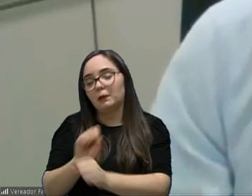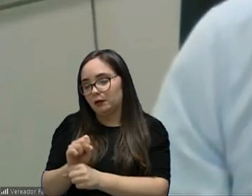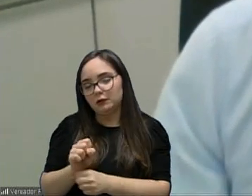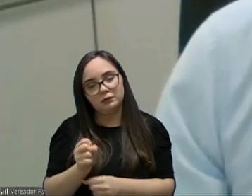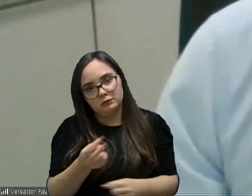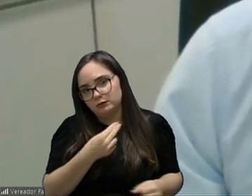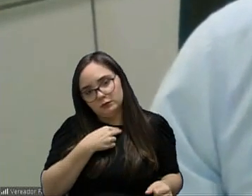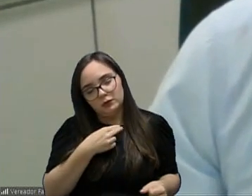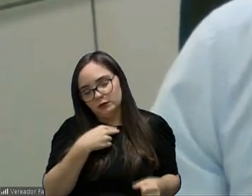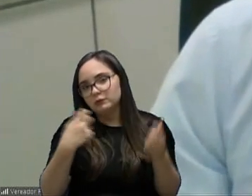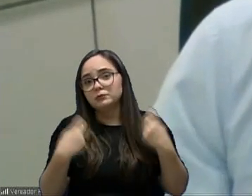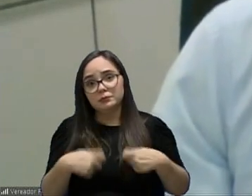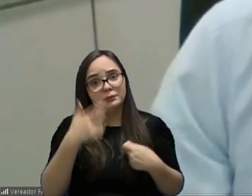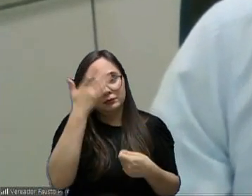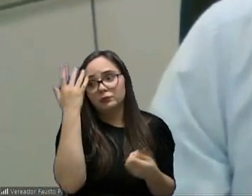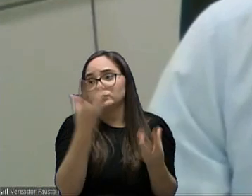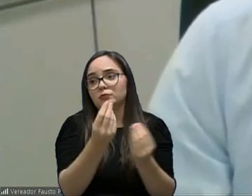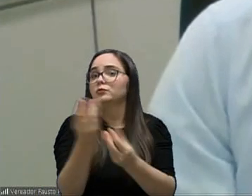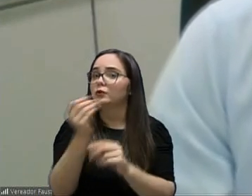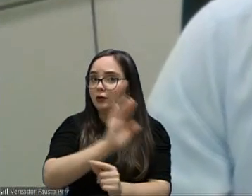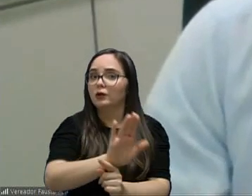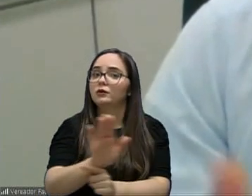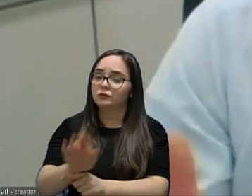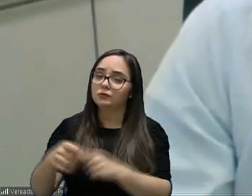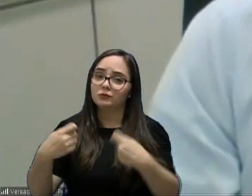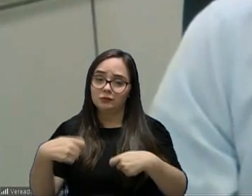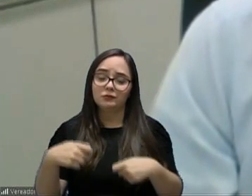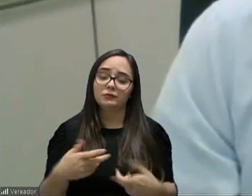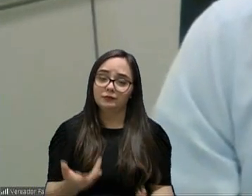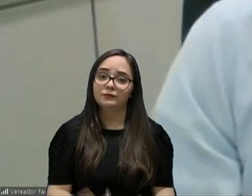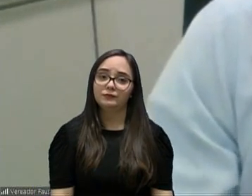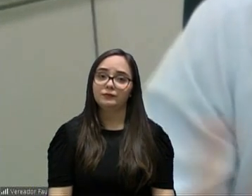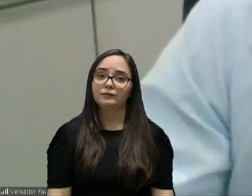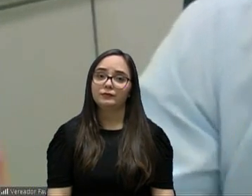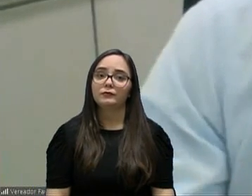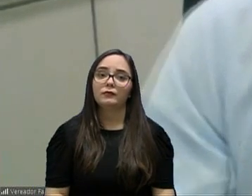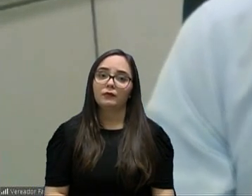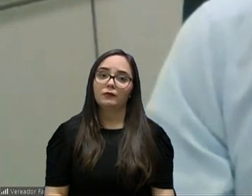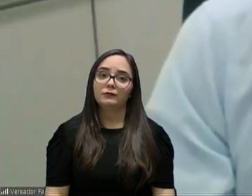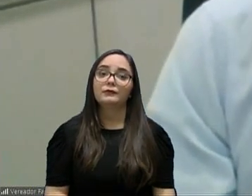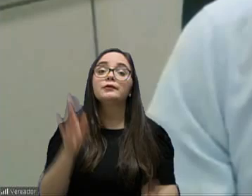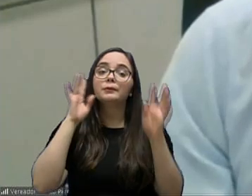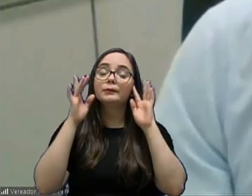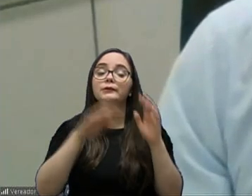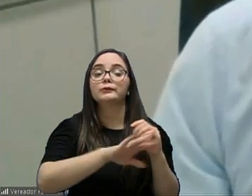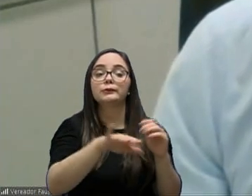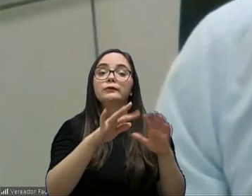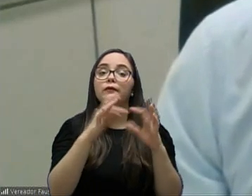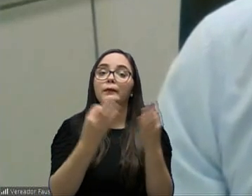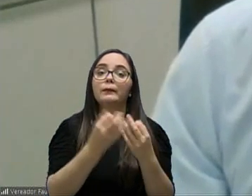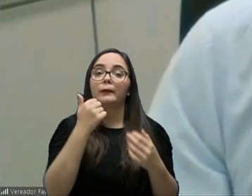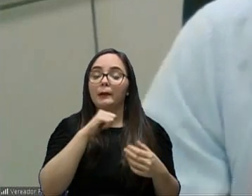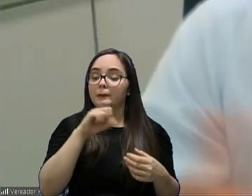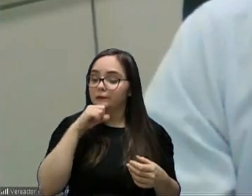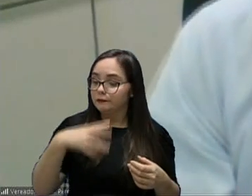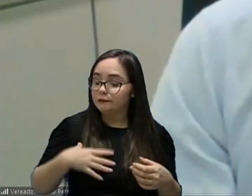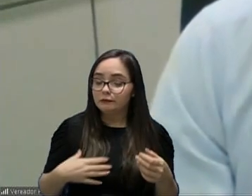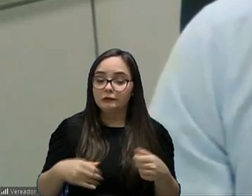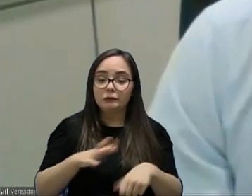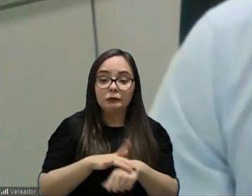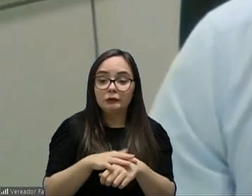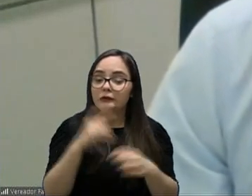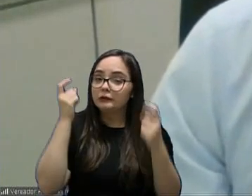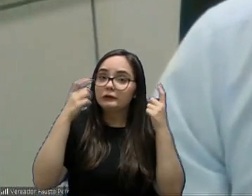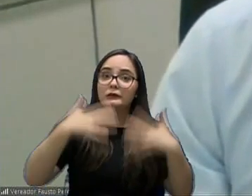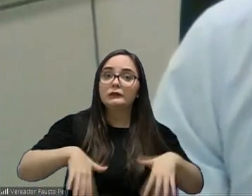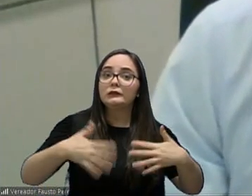também pela Fundação Melanie Klein de Sorocaba, que já é tão difícil. Imagine você o desespero para essas famílias, para essas mães que têm seus filhos, né,